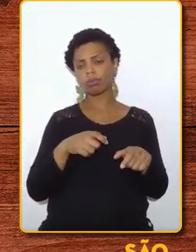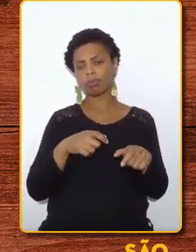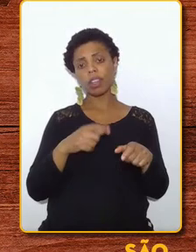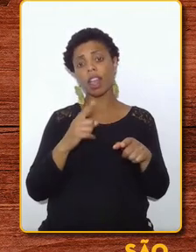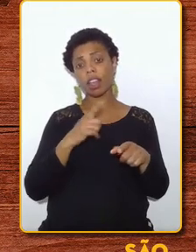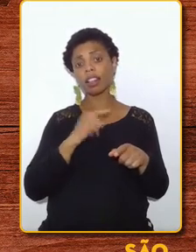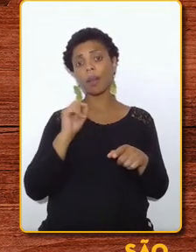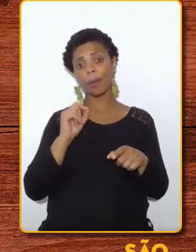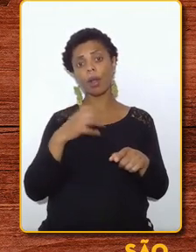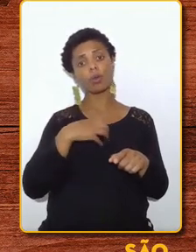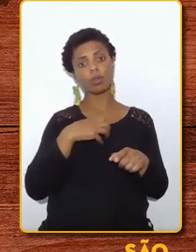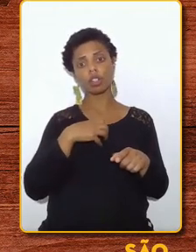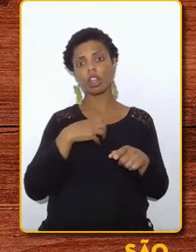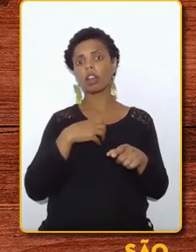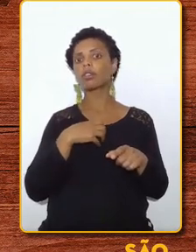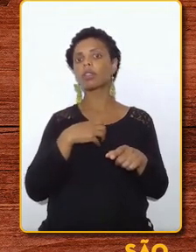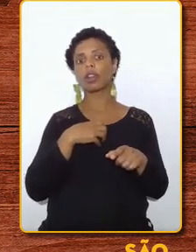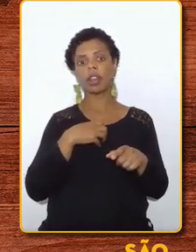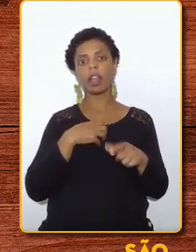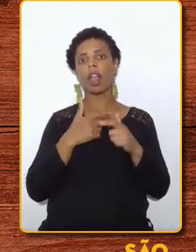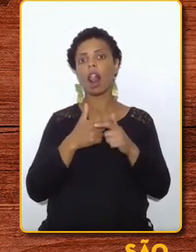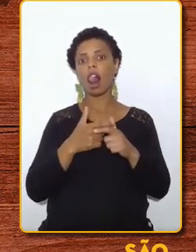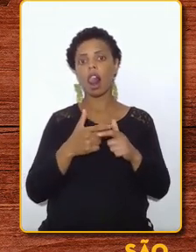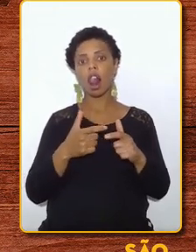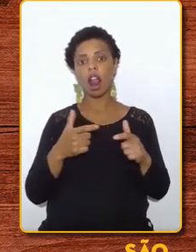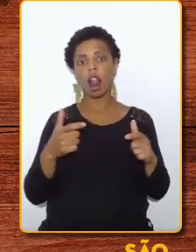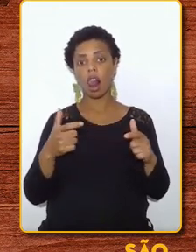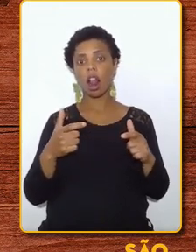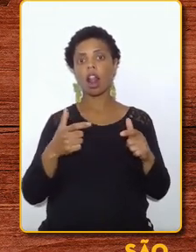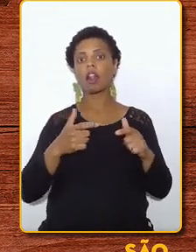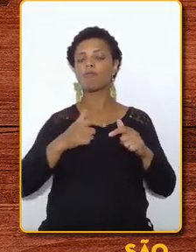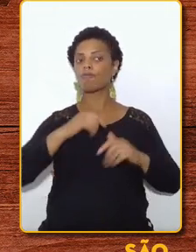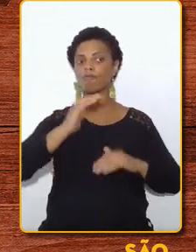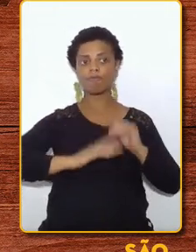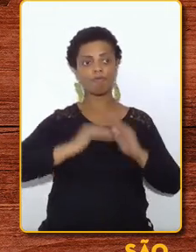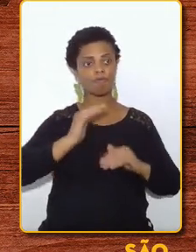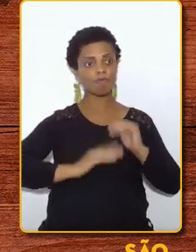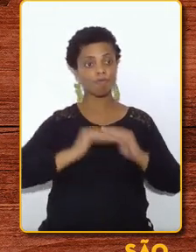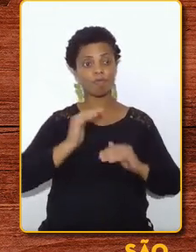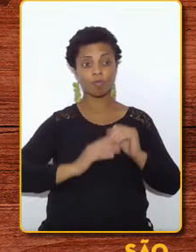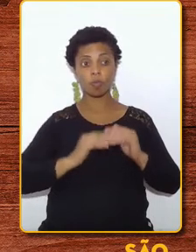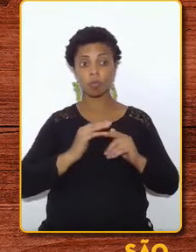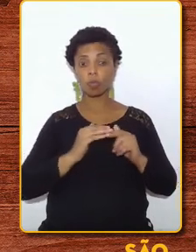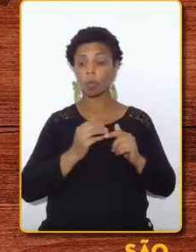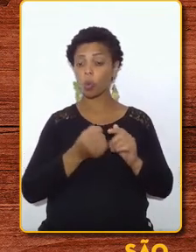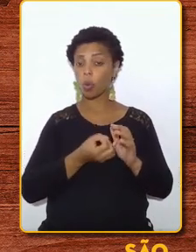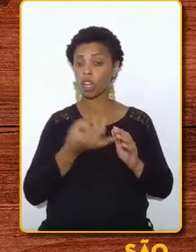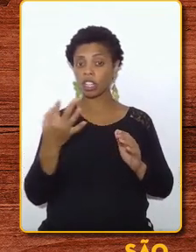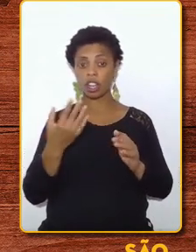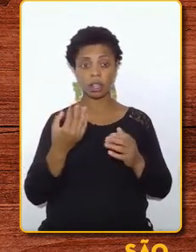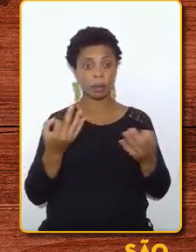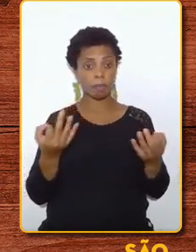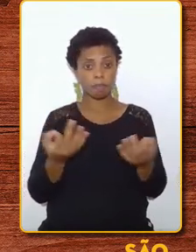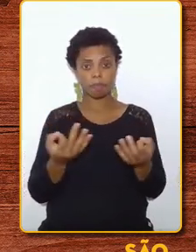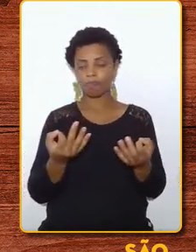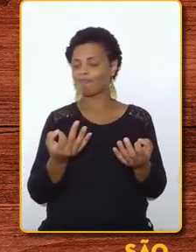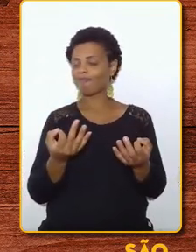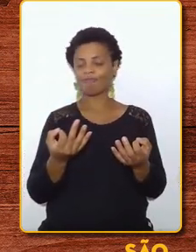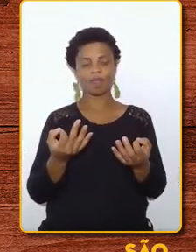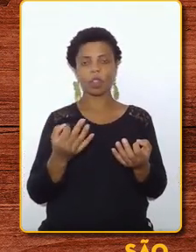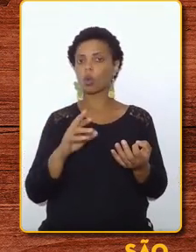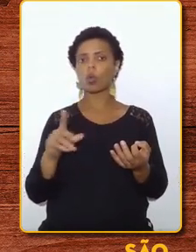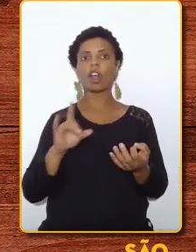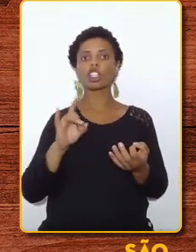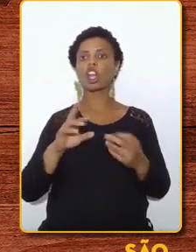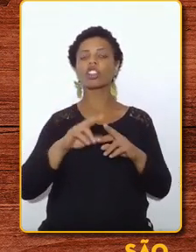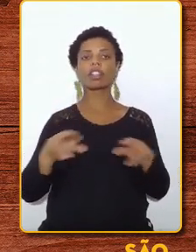predatória, com um nível de monocultura que não é adequado, não só a romper a diversidade, mas com alto